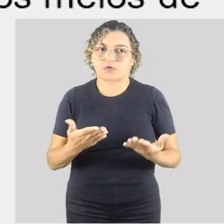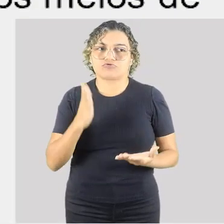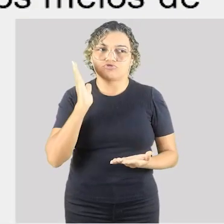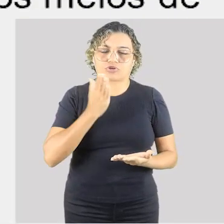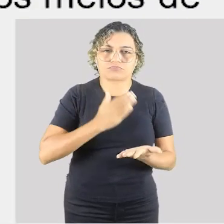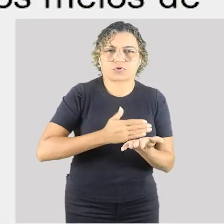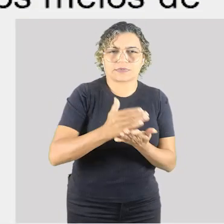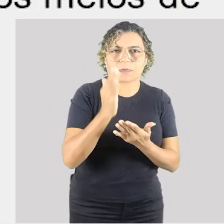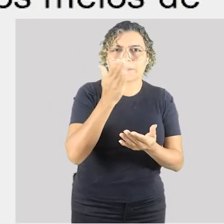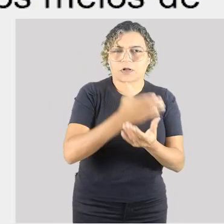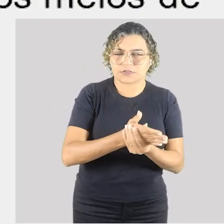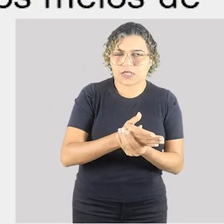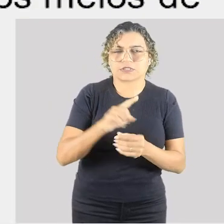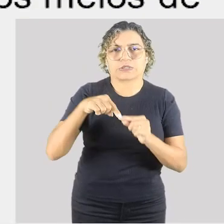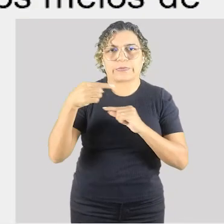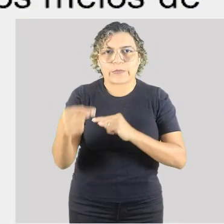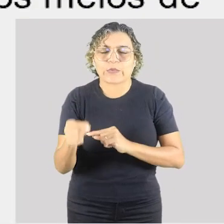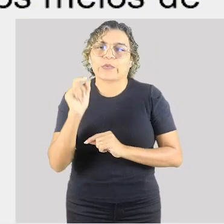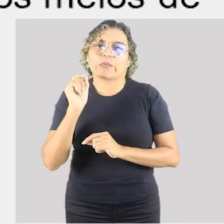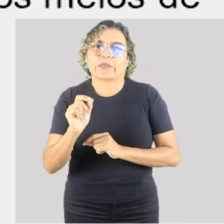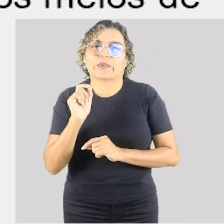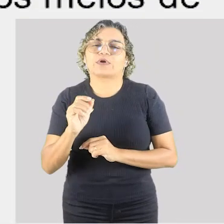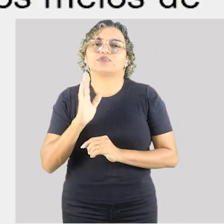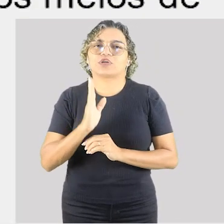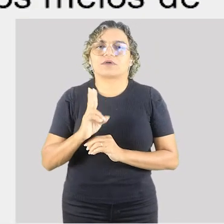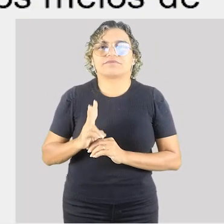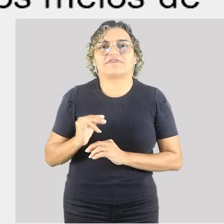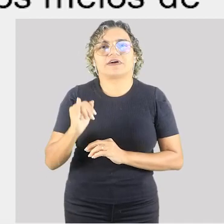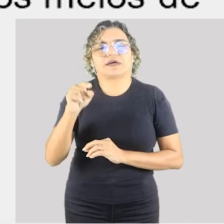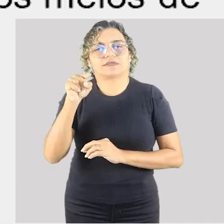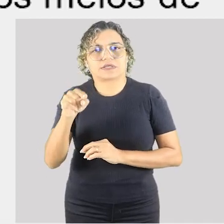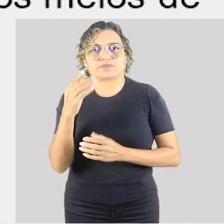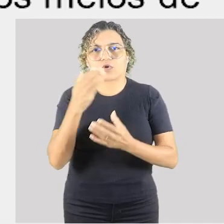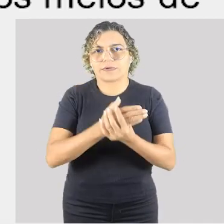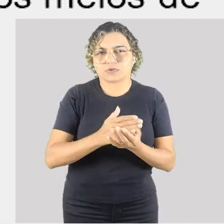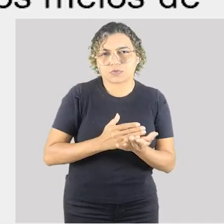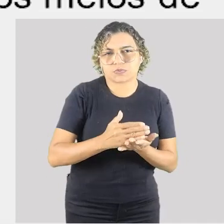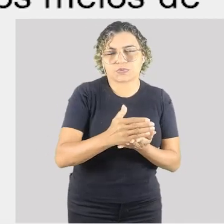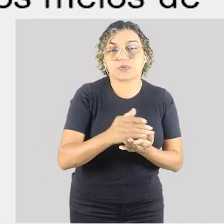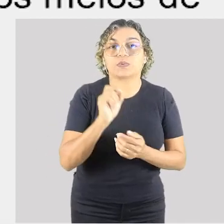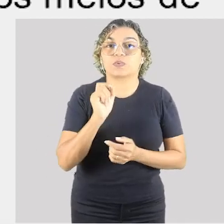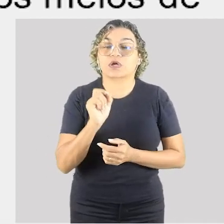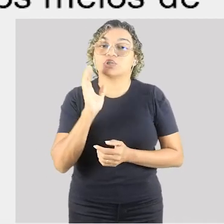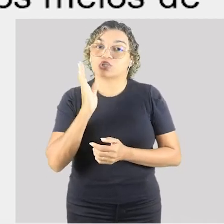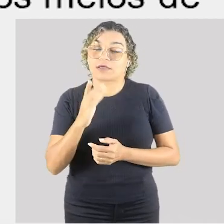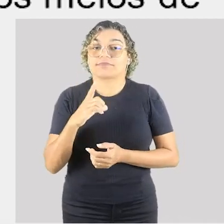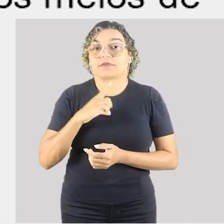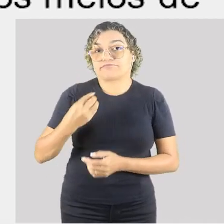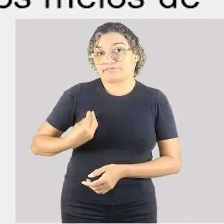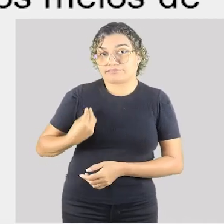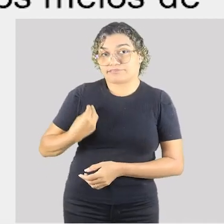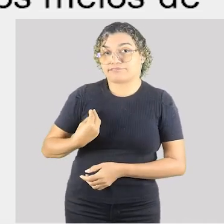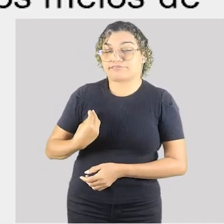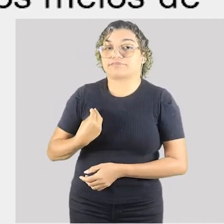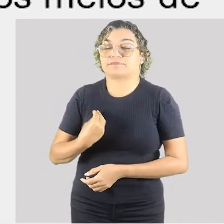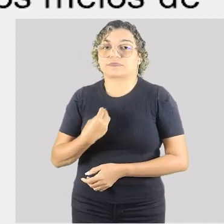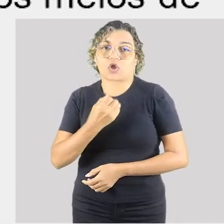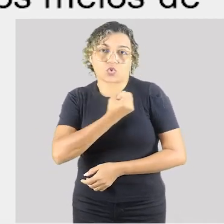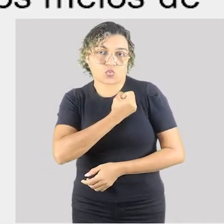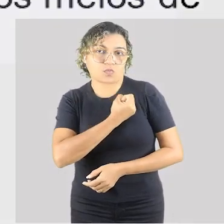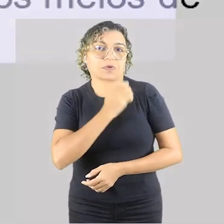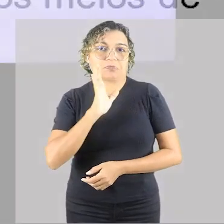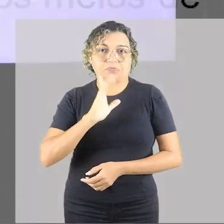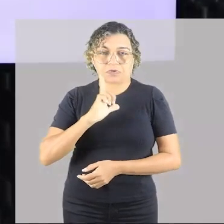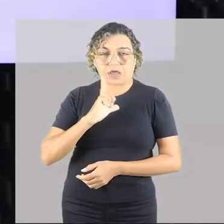Passado instaurado a fase de instauração, passado iniciada a fase de instauração do processo, o processo já existe, já